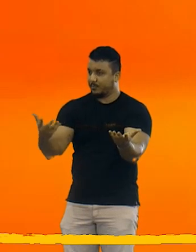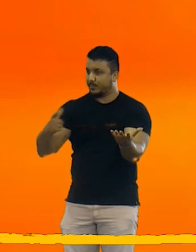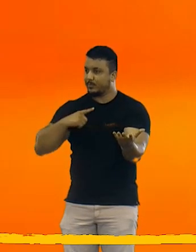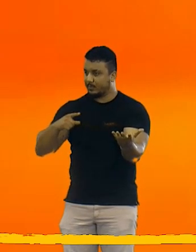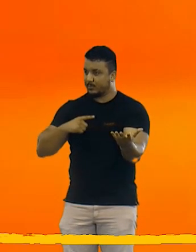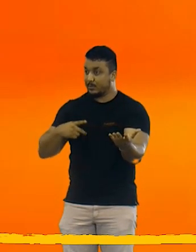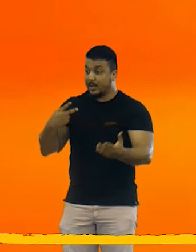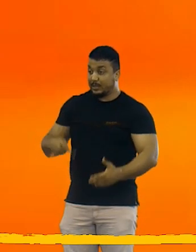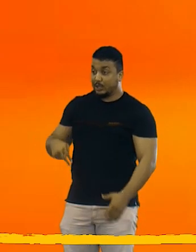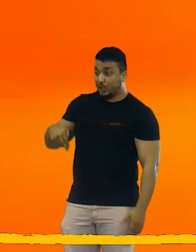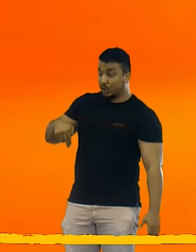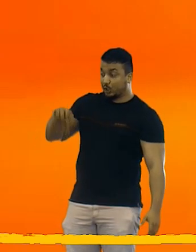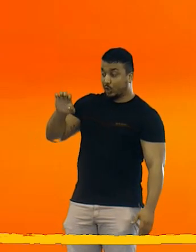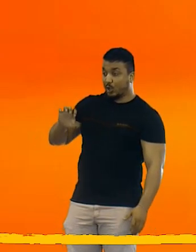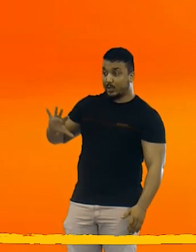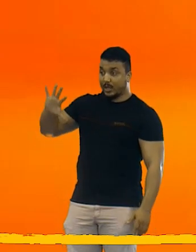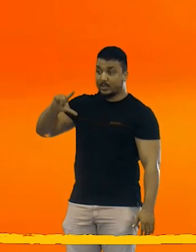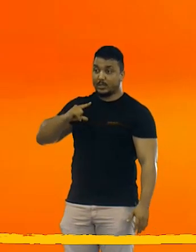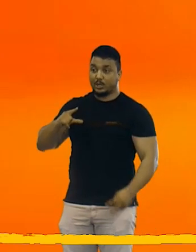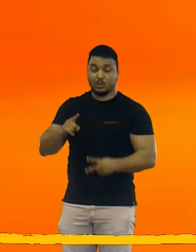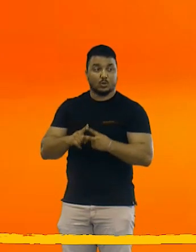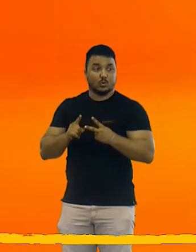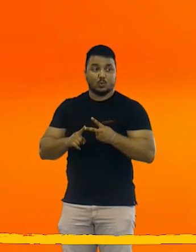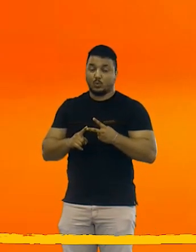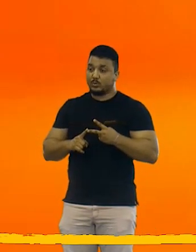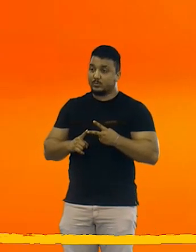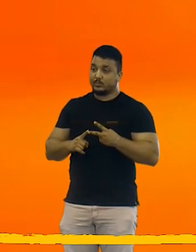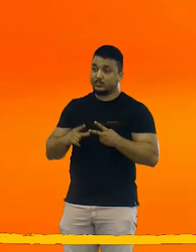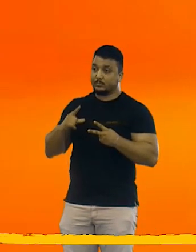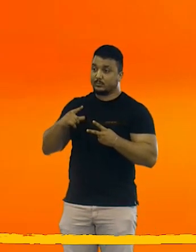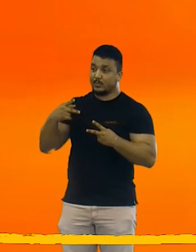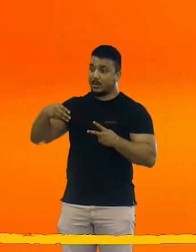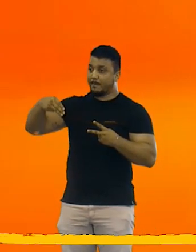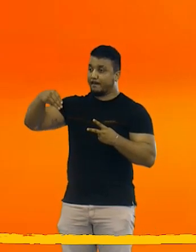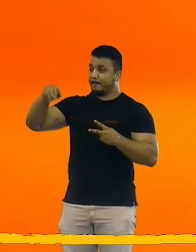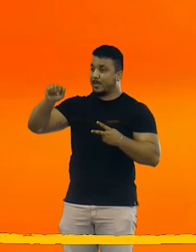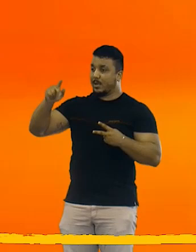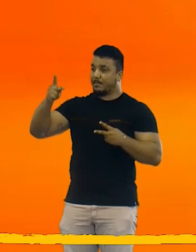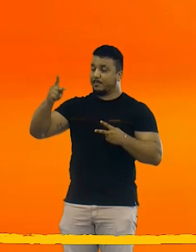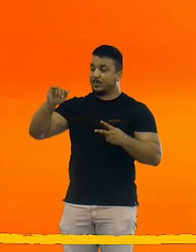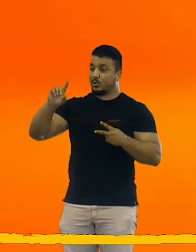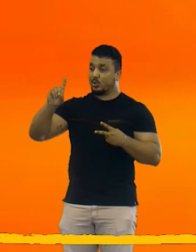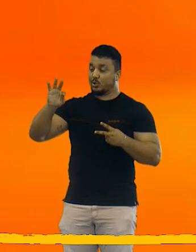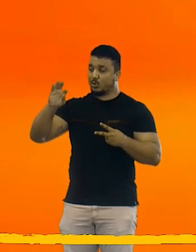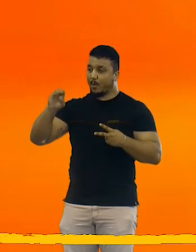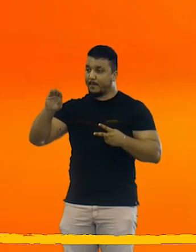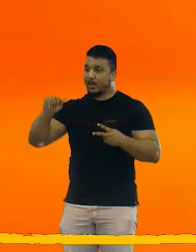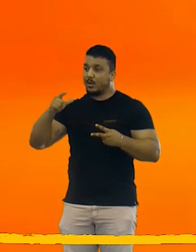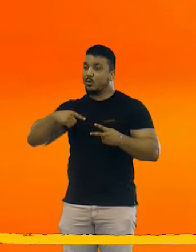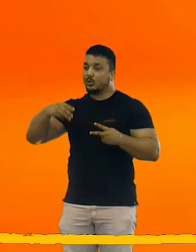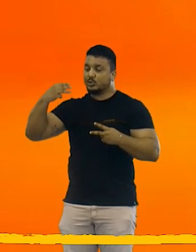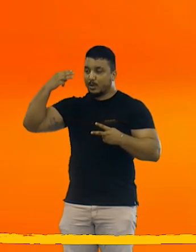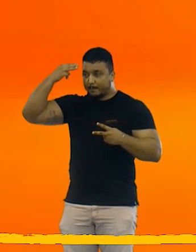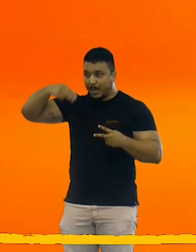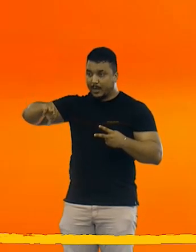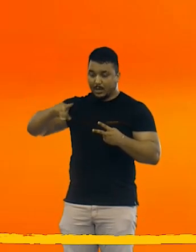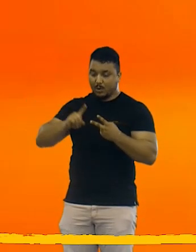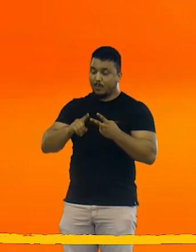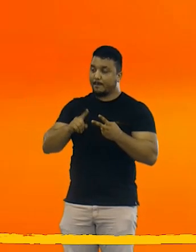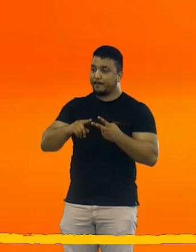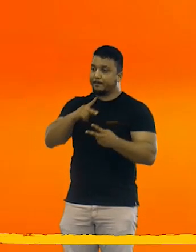expansão interessante em 2 áreas hoje. Região da Mapitoba, Maranhão, Piauí, Tocantins e